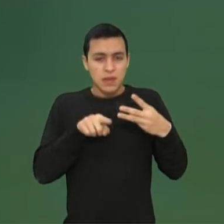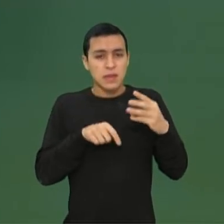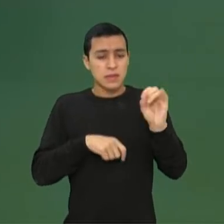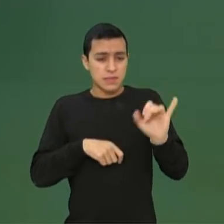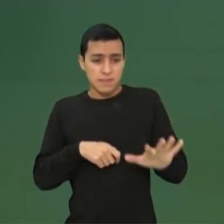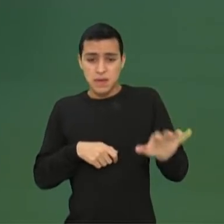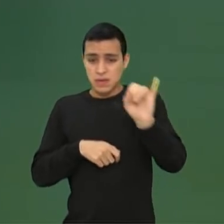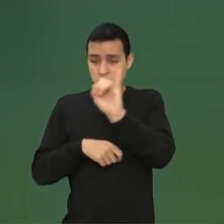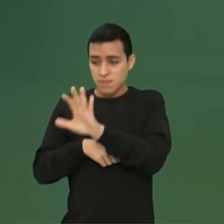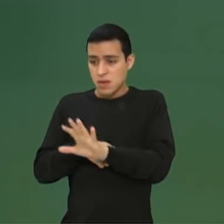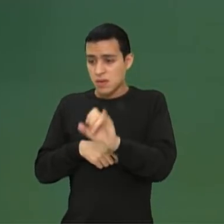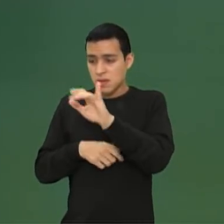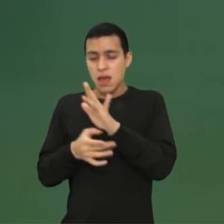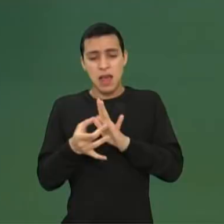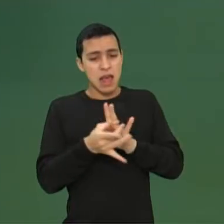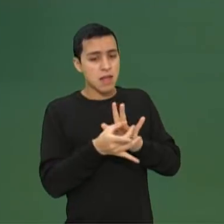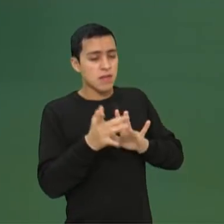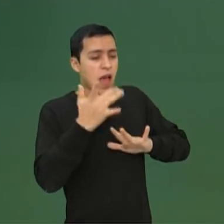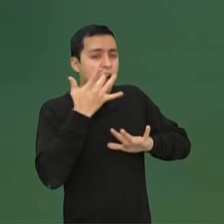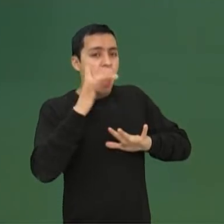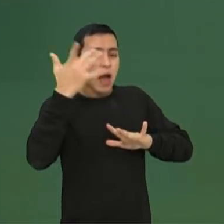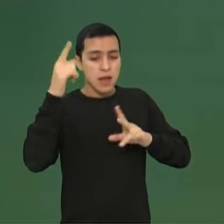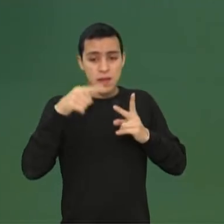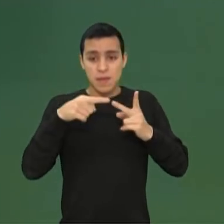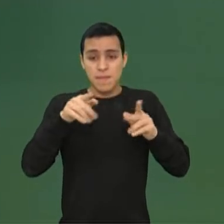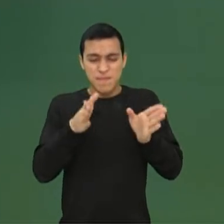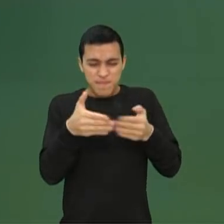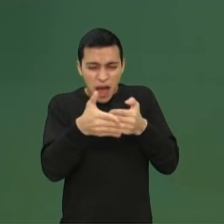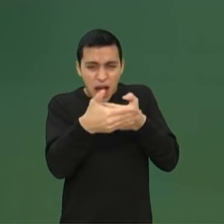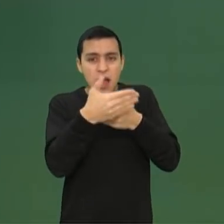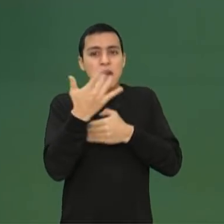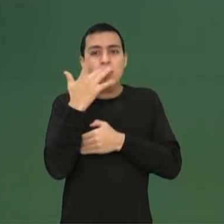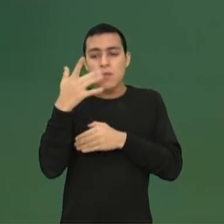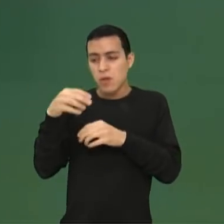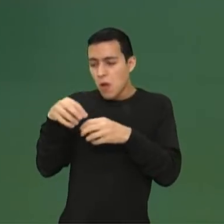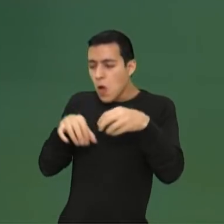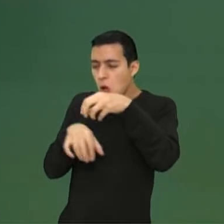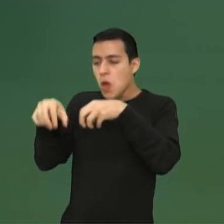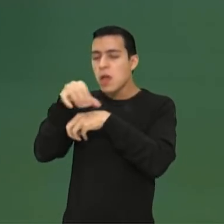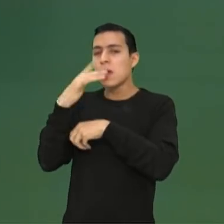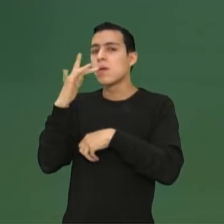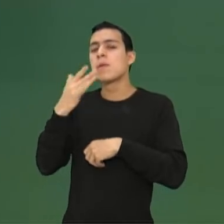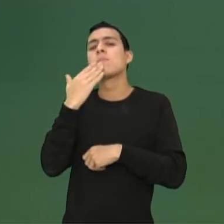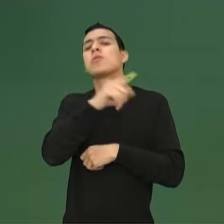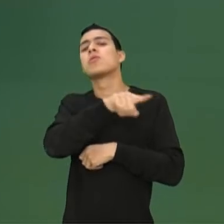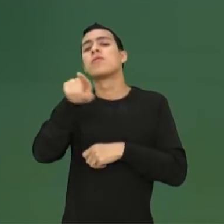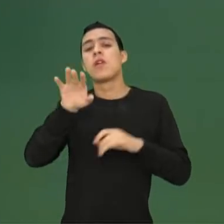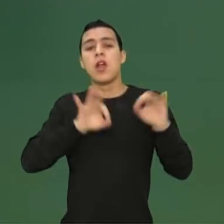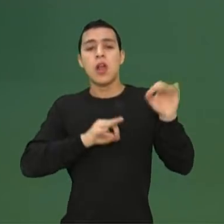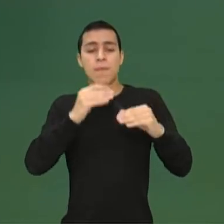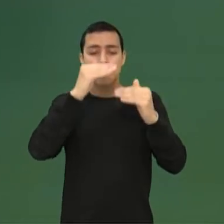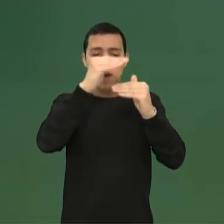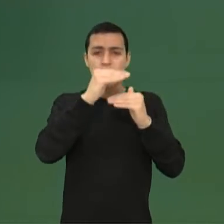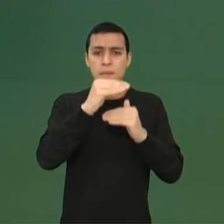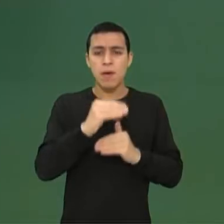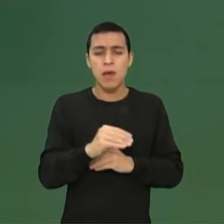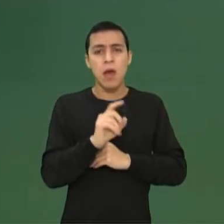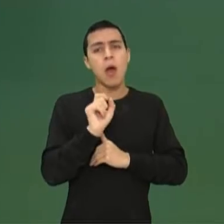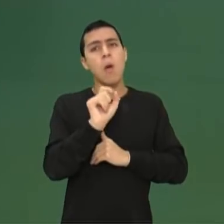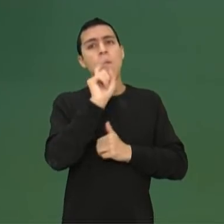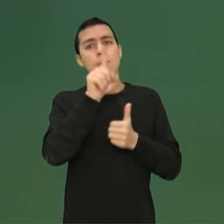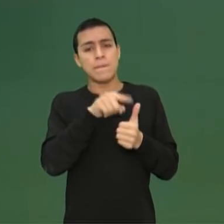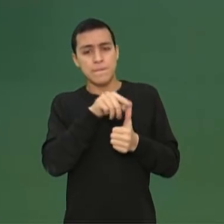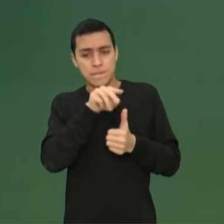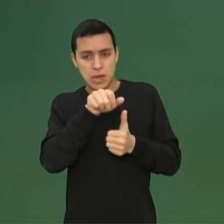imagens: anéis de ouro, barras de ouro e pepita de ouro. E pedi que vocês colocassem nessa